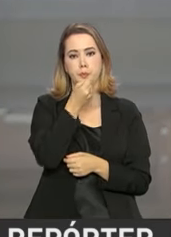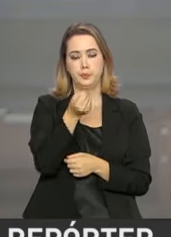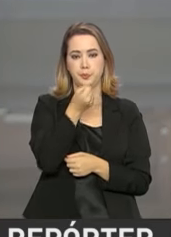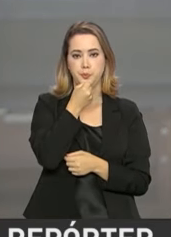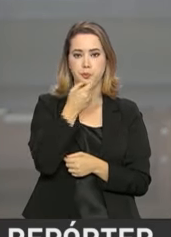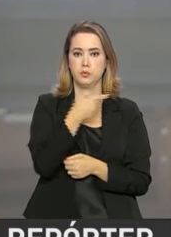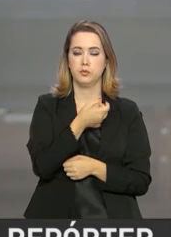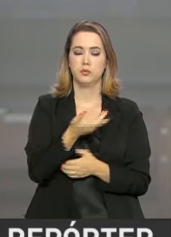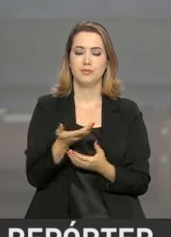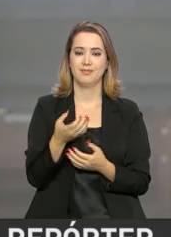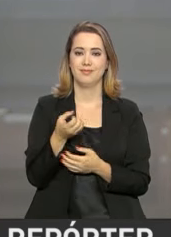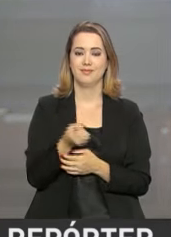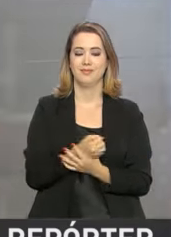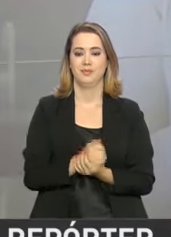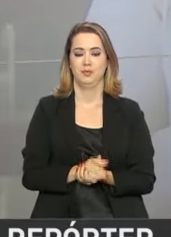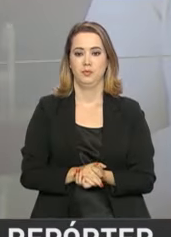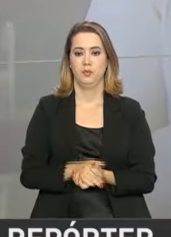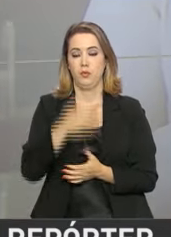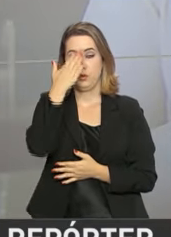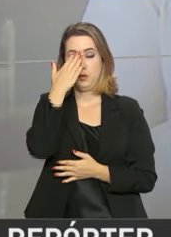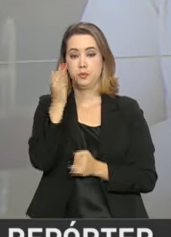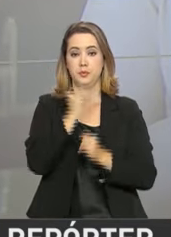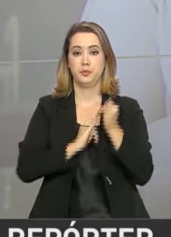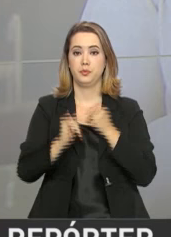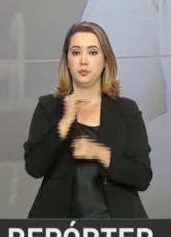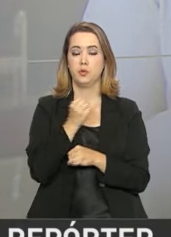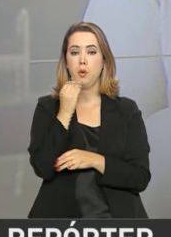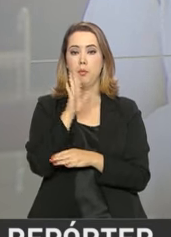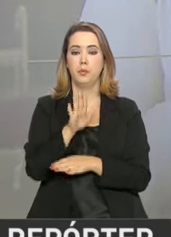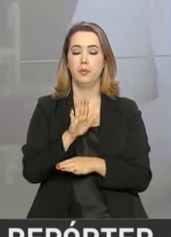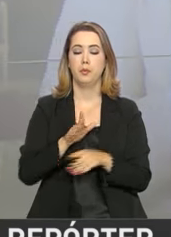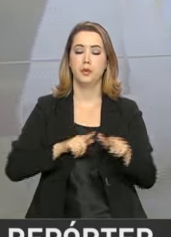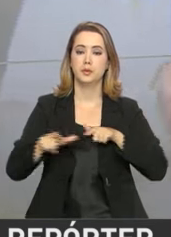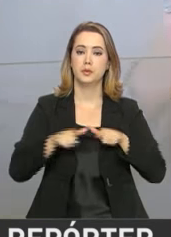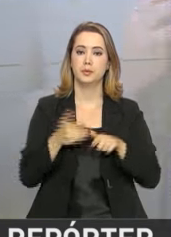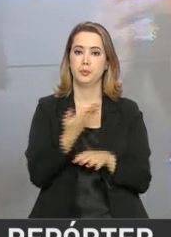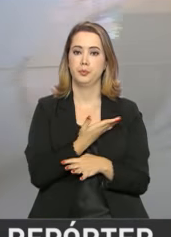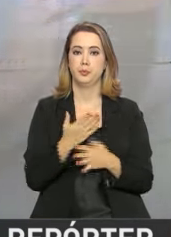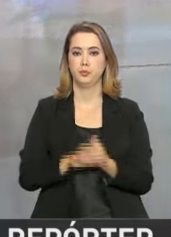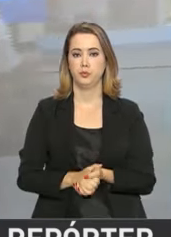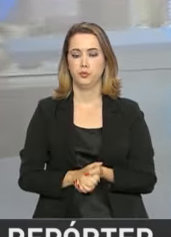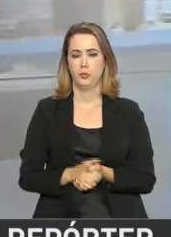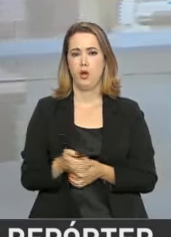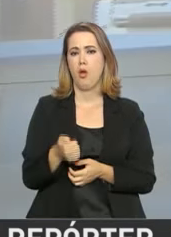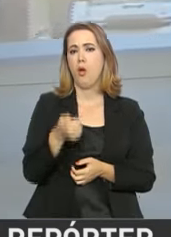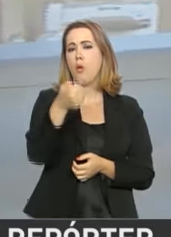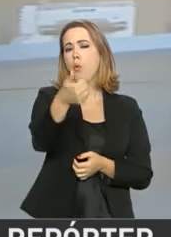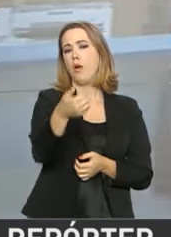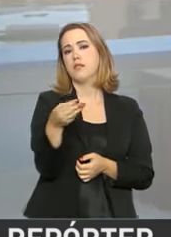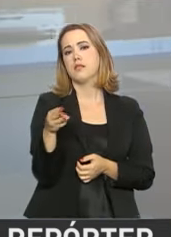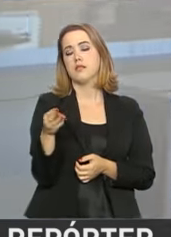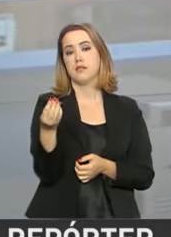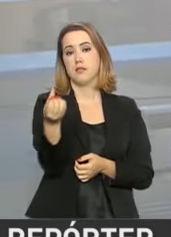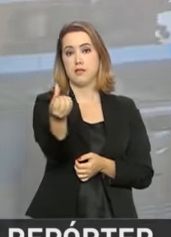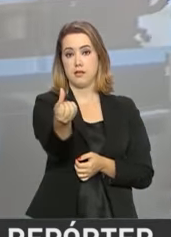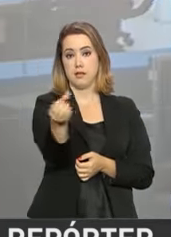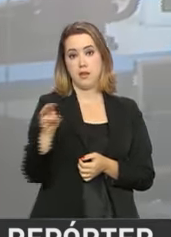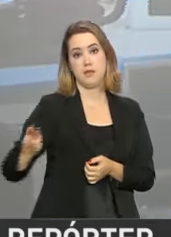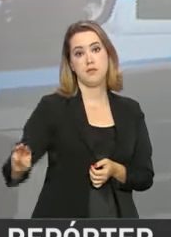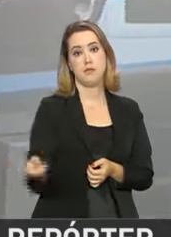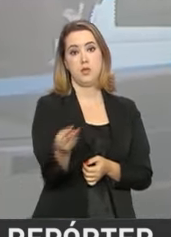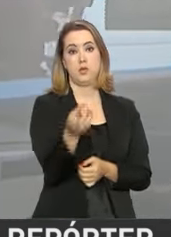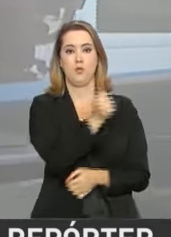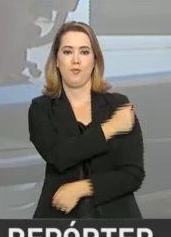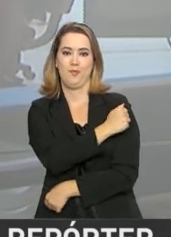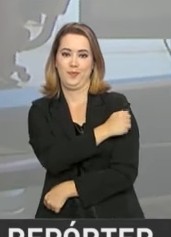jornalistas. José Luiz, obrigado, Luana, pelas informações. Bom trabalho por aí. E quase 6 milhões de estudantes fizeram as provas